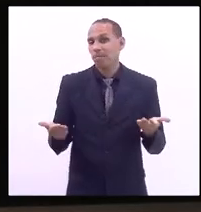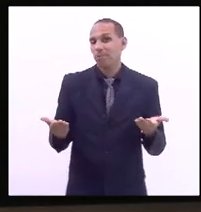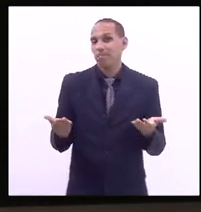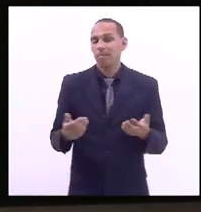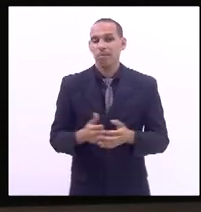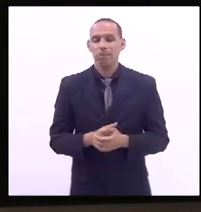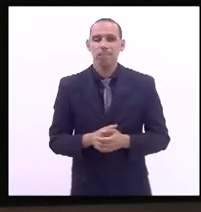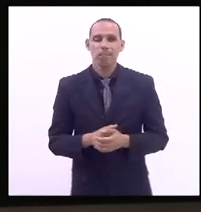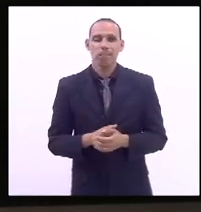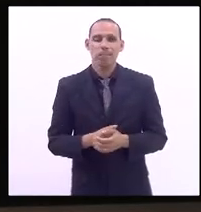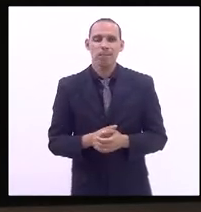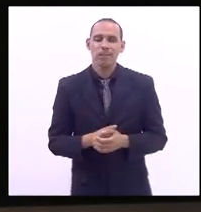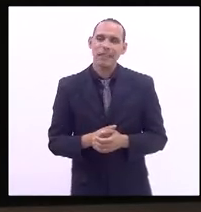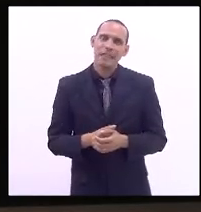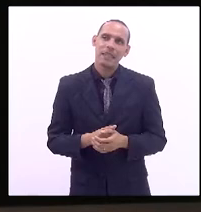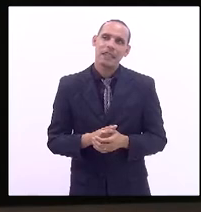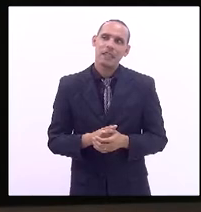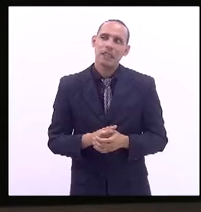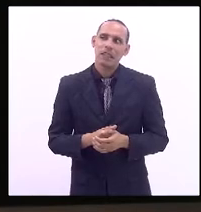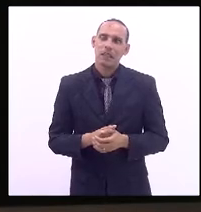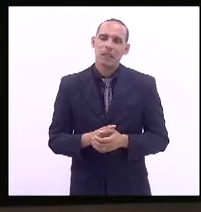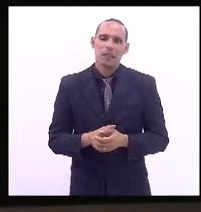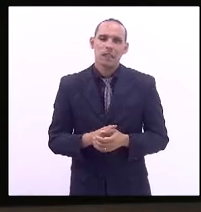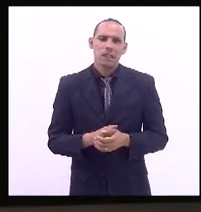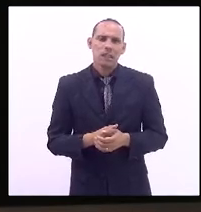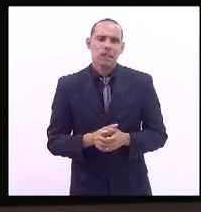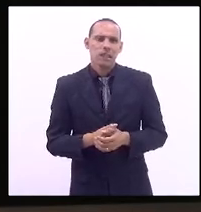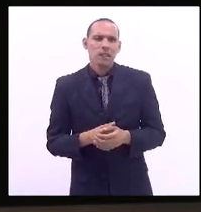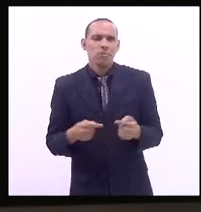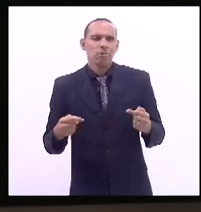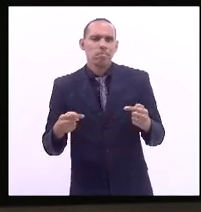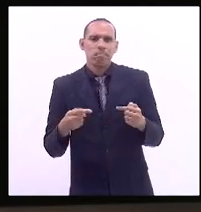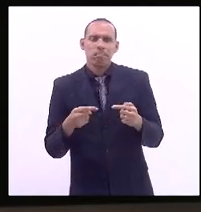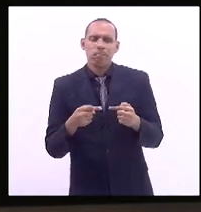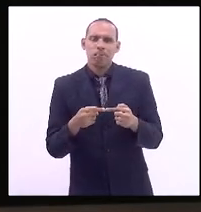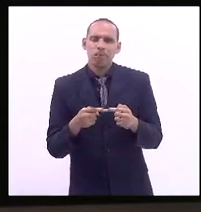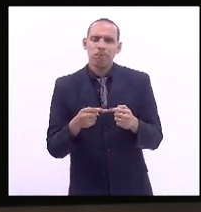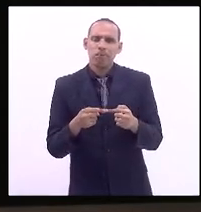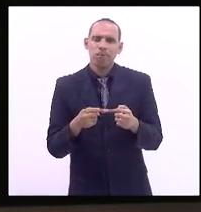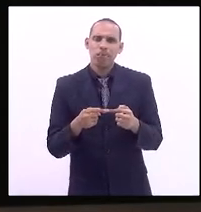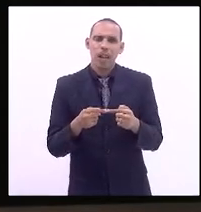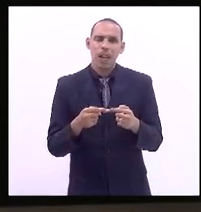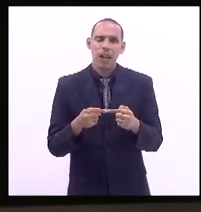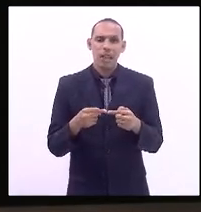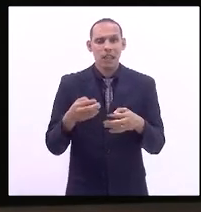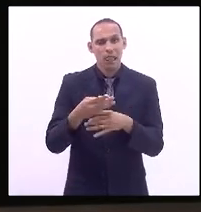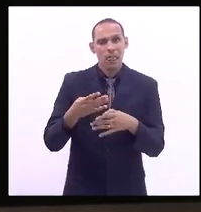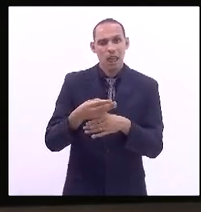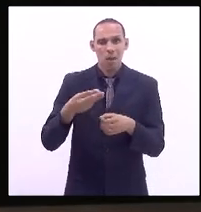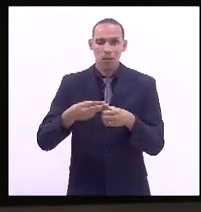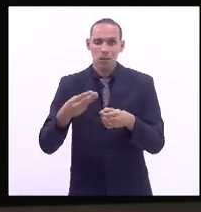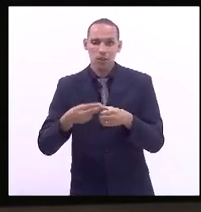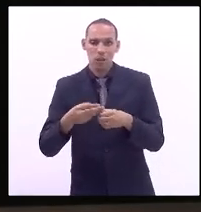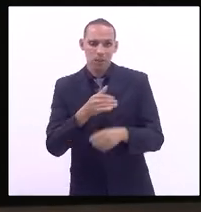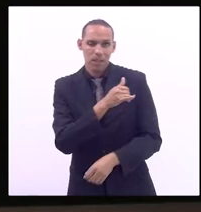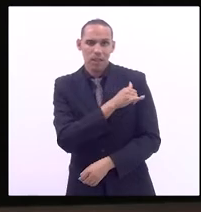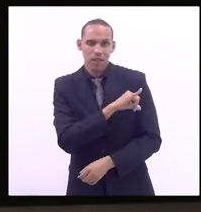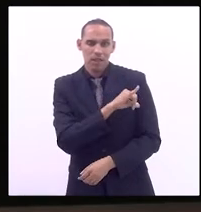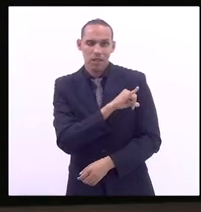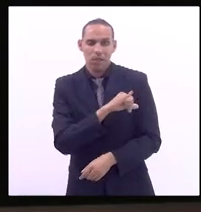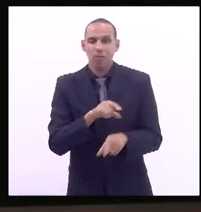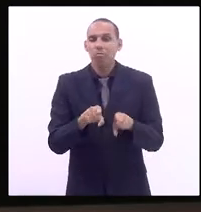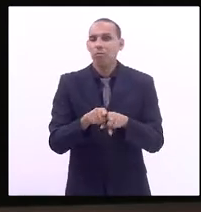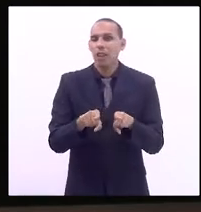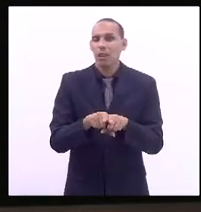seja é tanto valiam para uma cidade o município Como o Rio de Janeiro quando